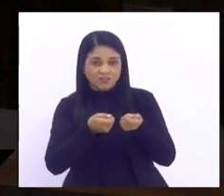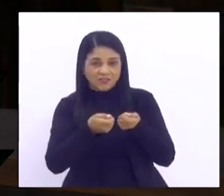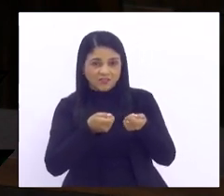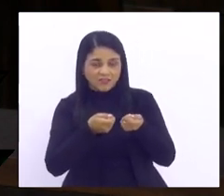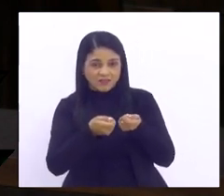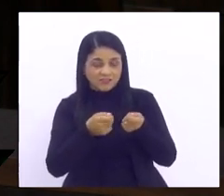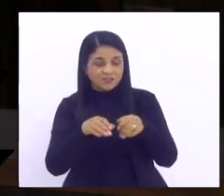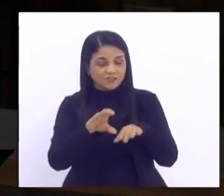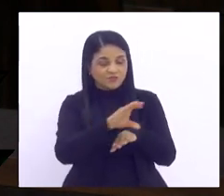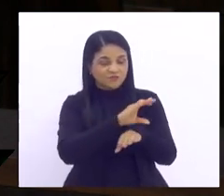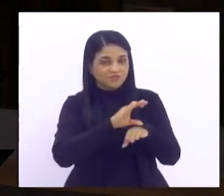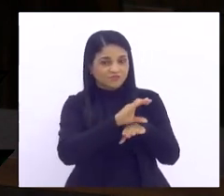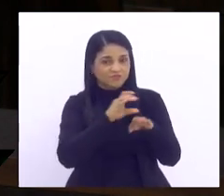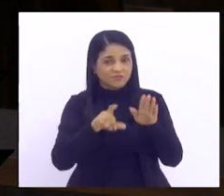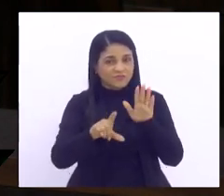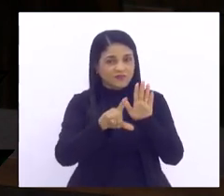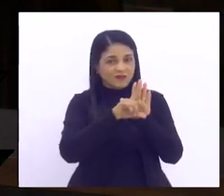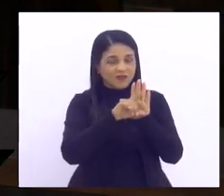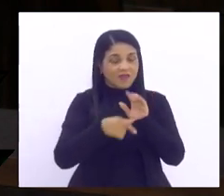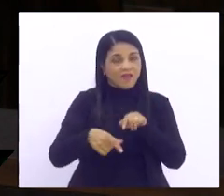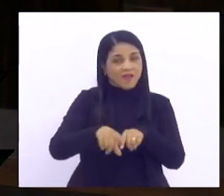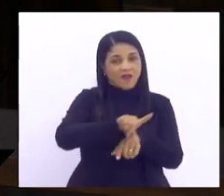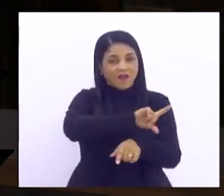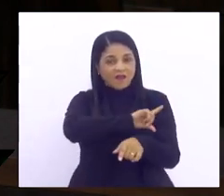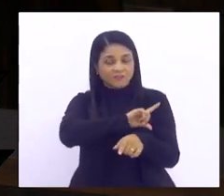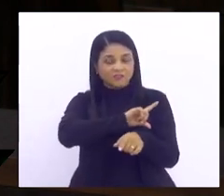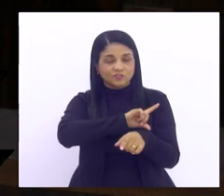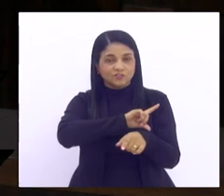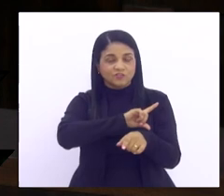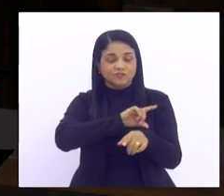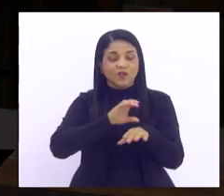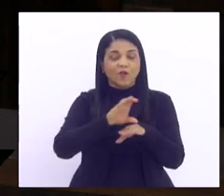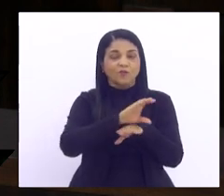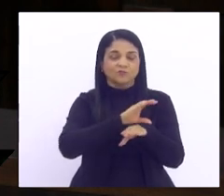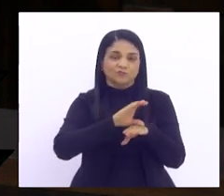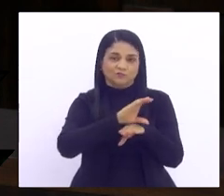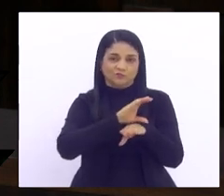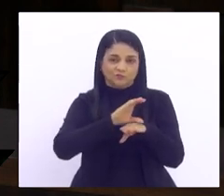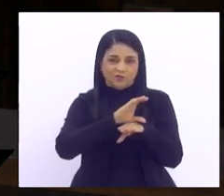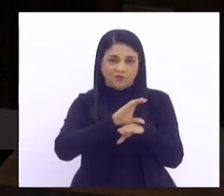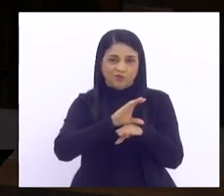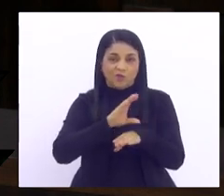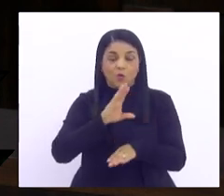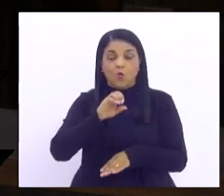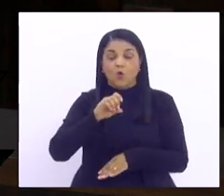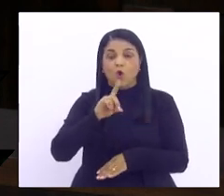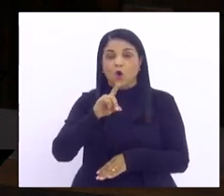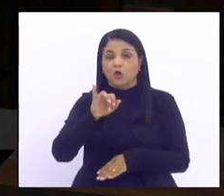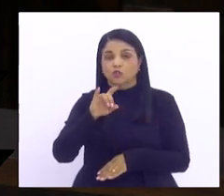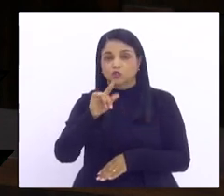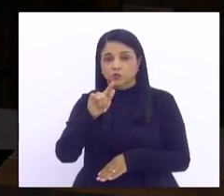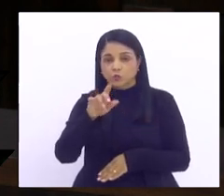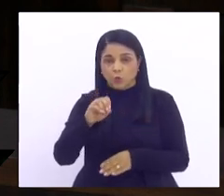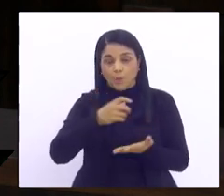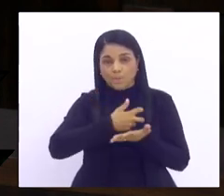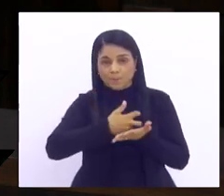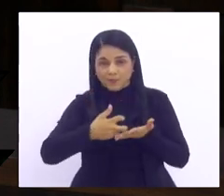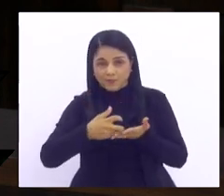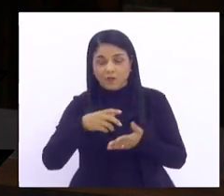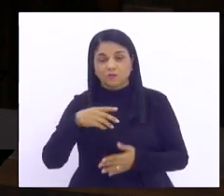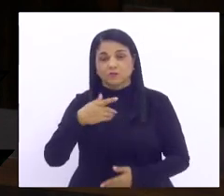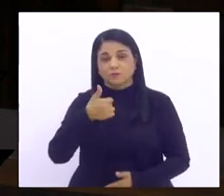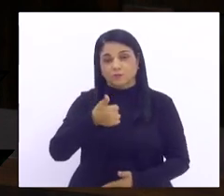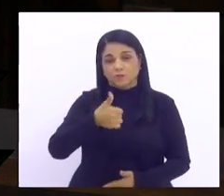leis anteriores à própria Constituição, que é o caso do Código Penal, que é de 1940.